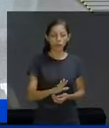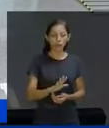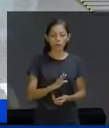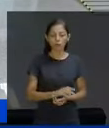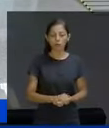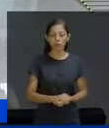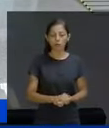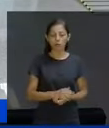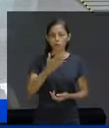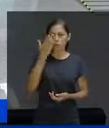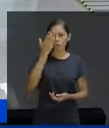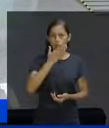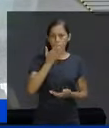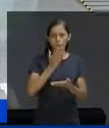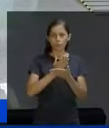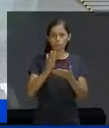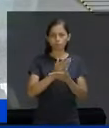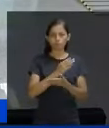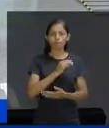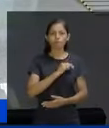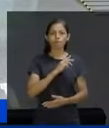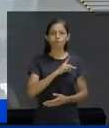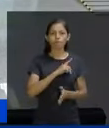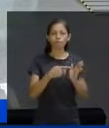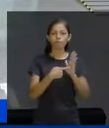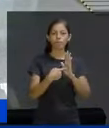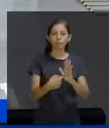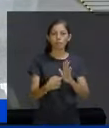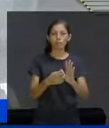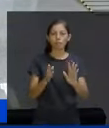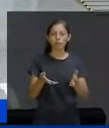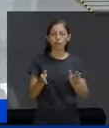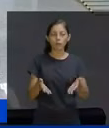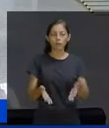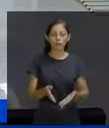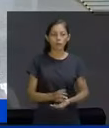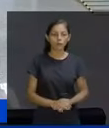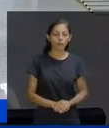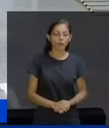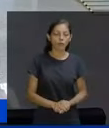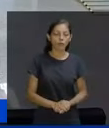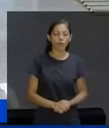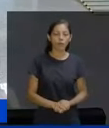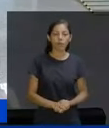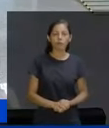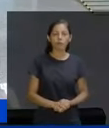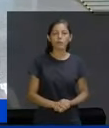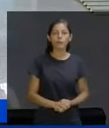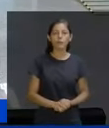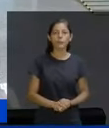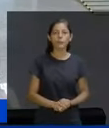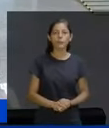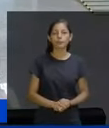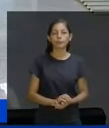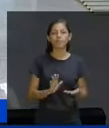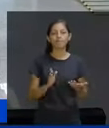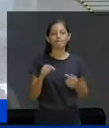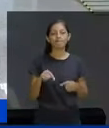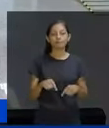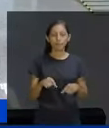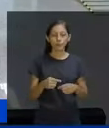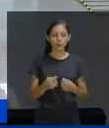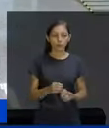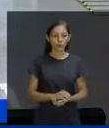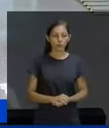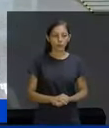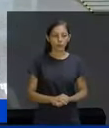fragilidade das provas apresentadas pelo Ministério Público Eleitoral. Entretanto, essa alegação é de mérito. Aqui, na verdade, o